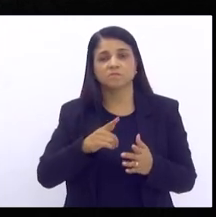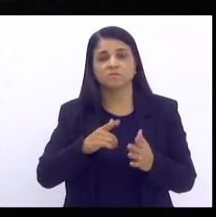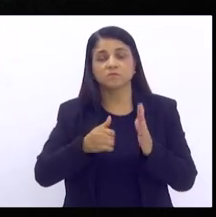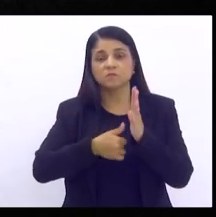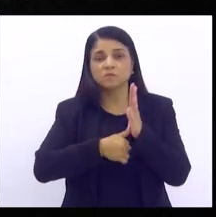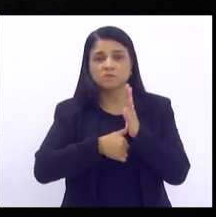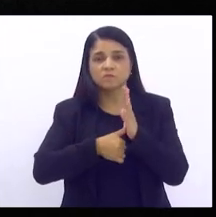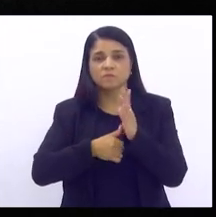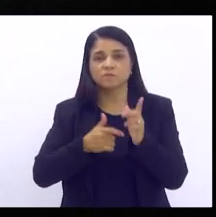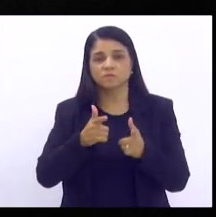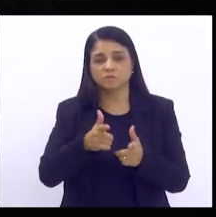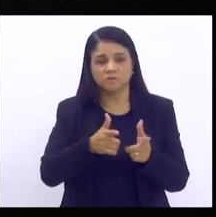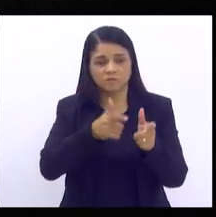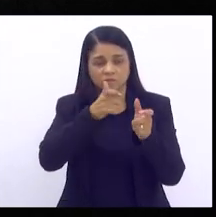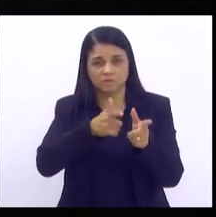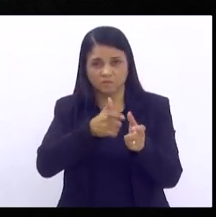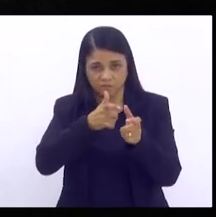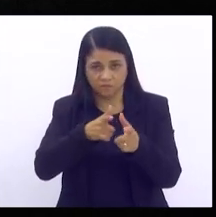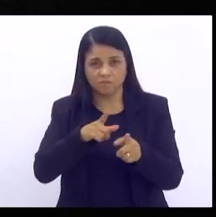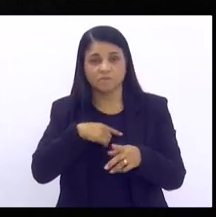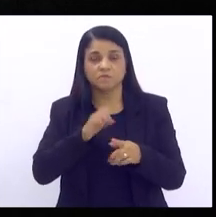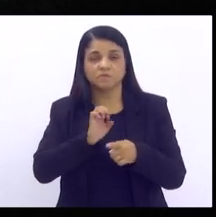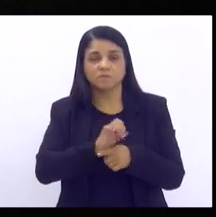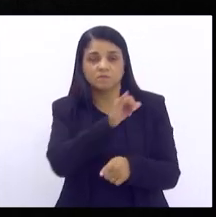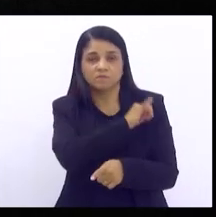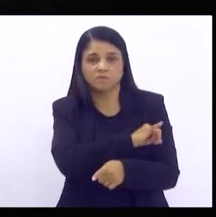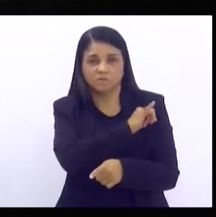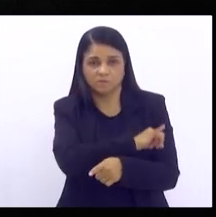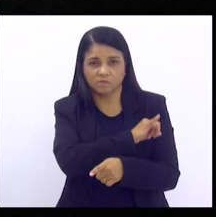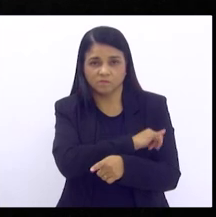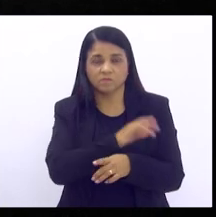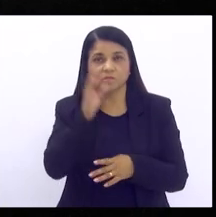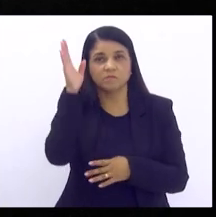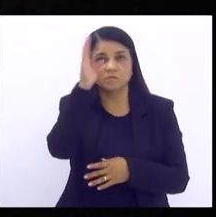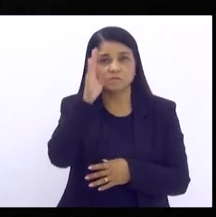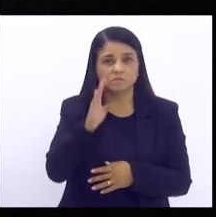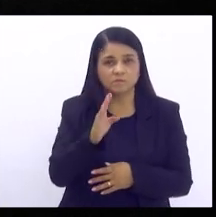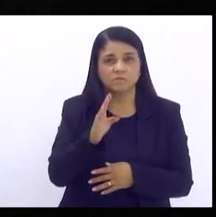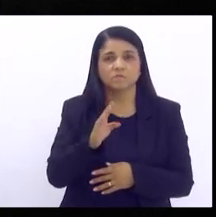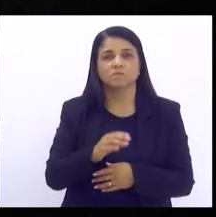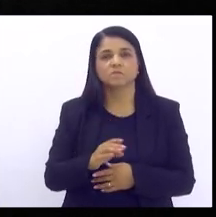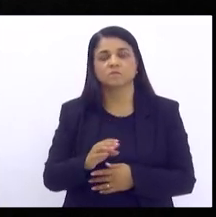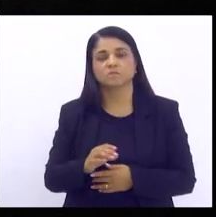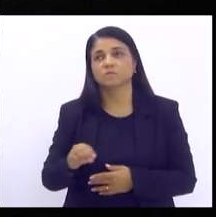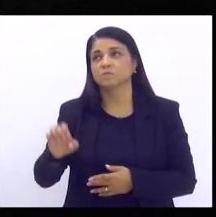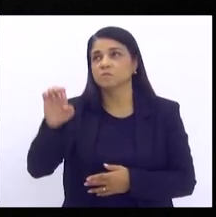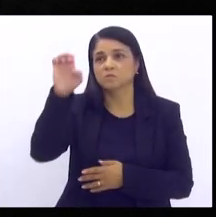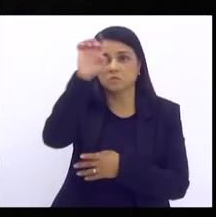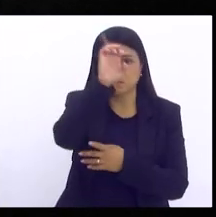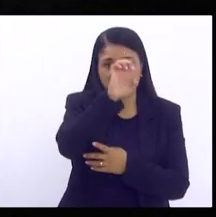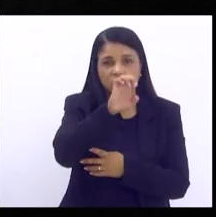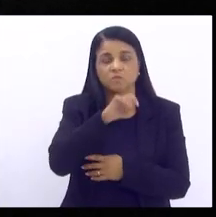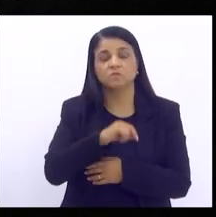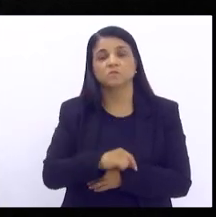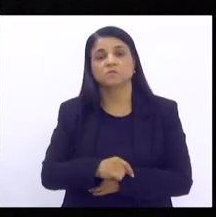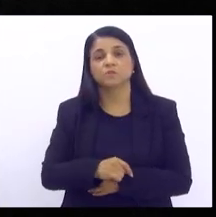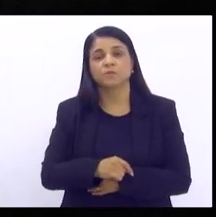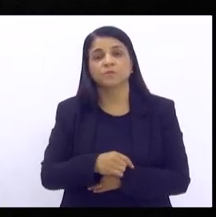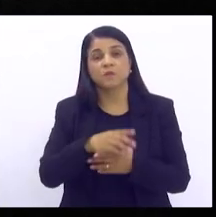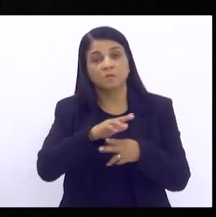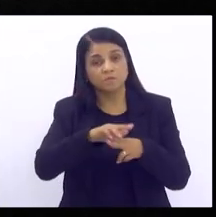no nosso estado do Rio de Janeiro e em todo o Brasil. Por isso,